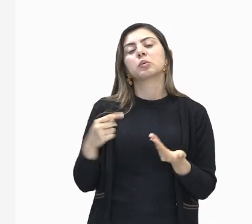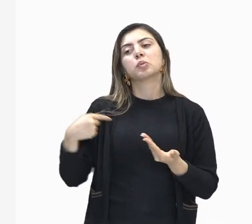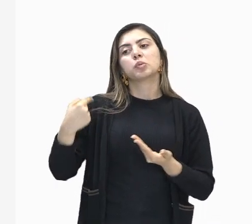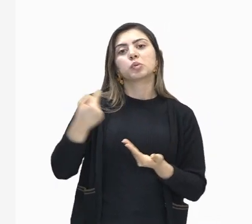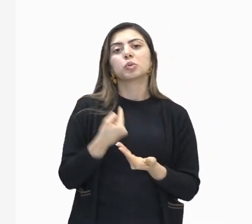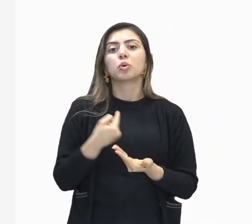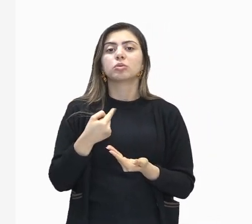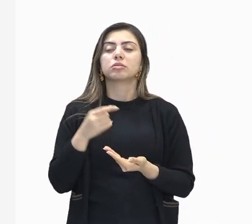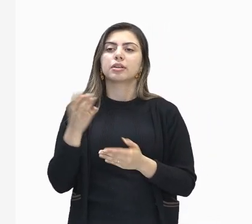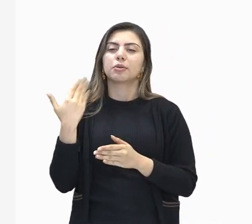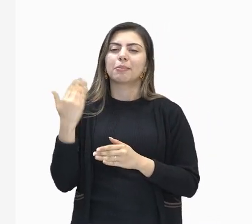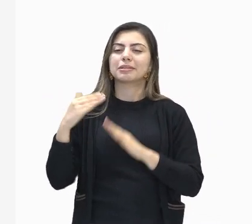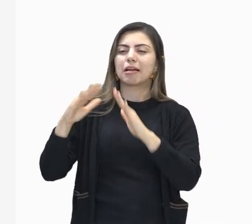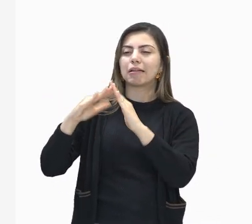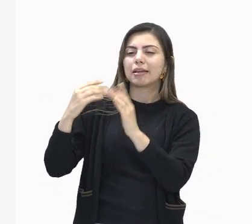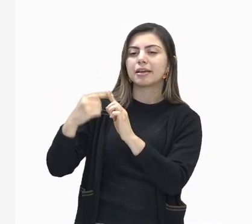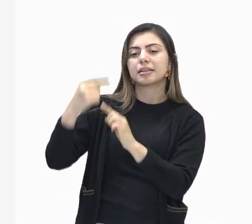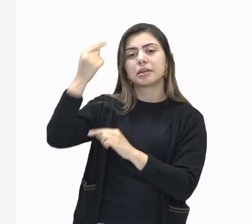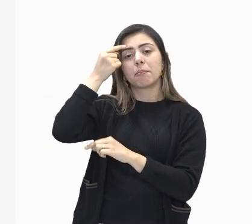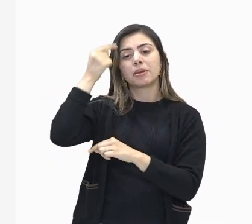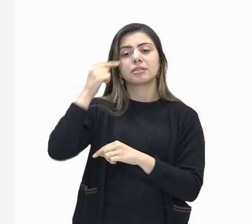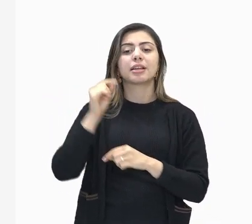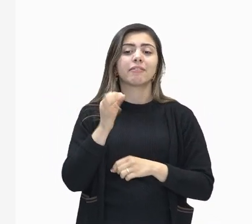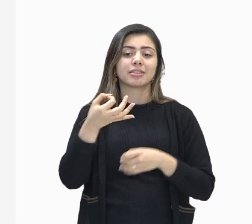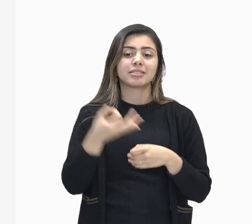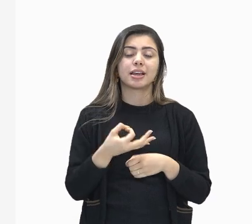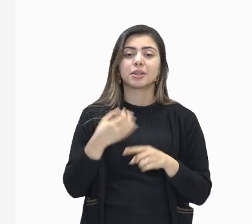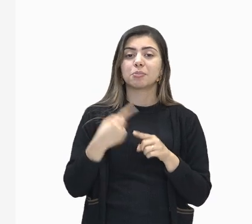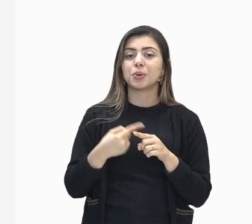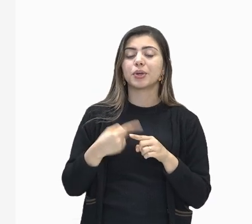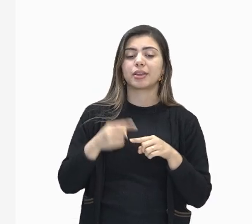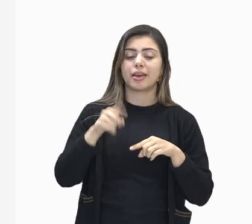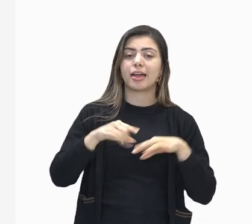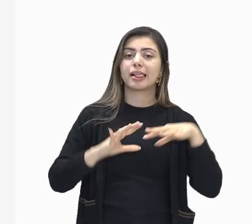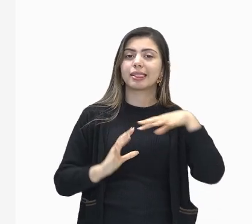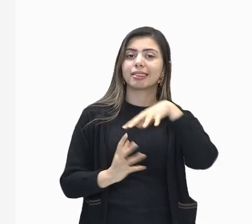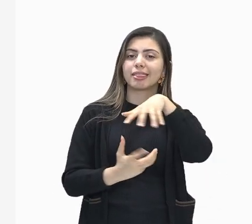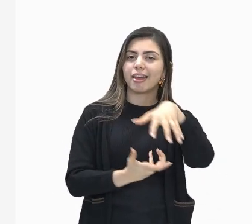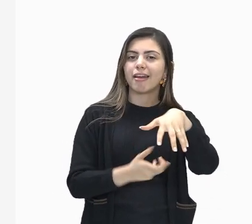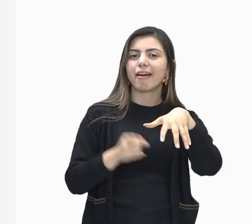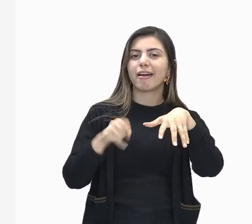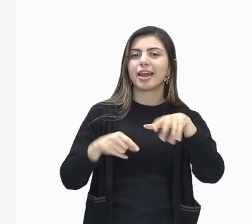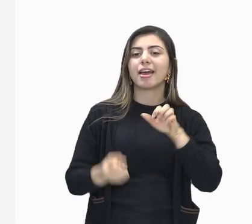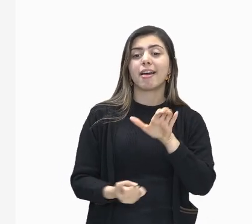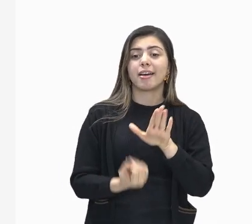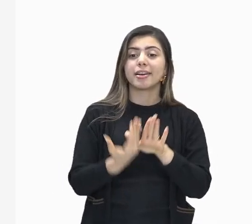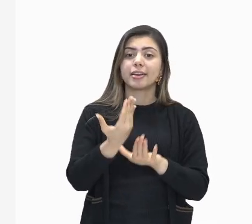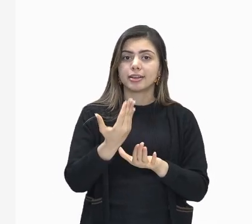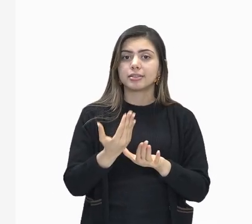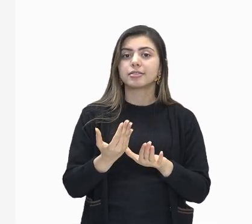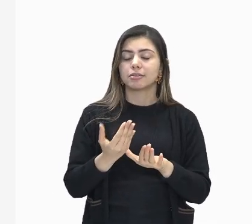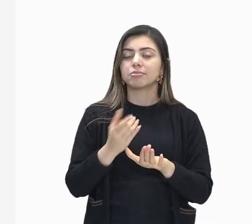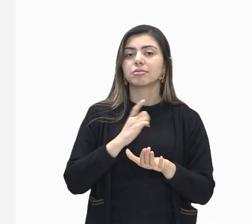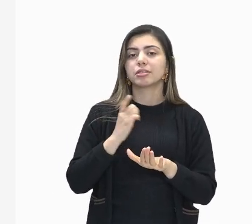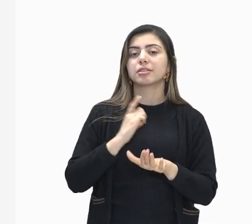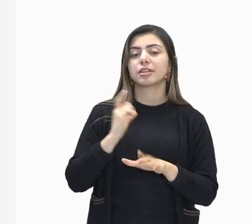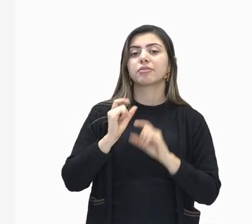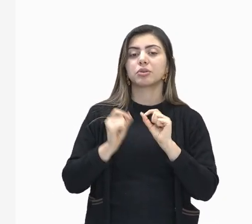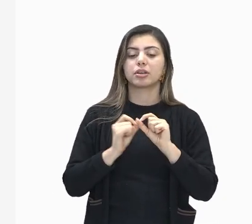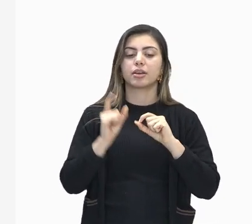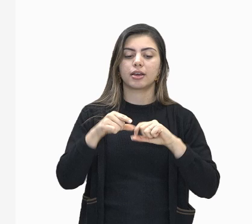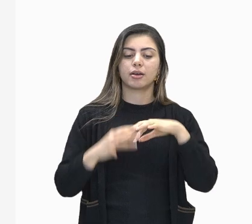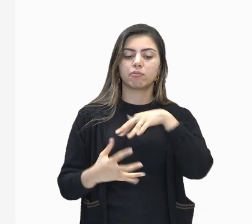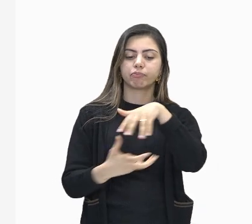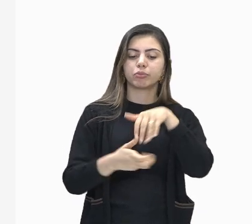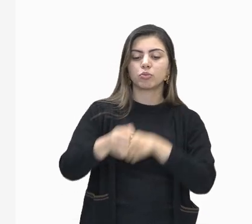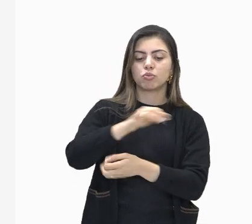pela Igreja durante muito tempo, porque a Terra era considerada a criação, né? A criação divina. O universo